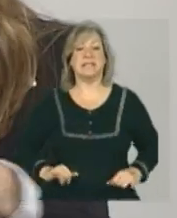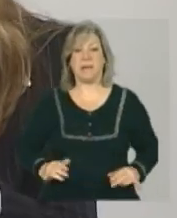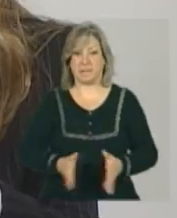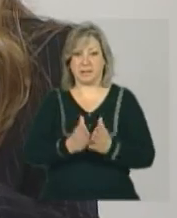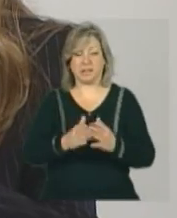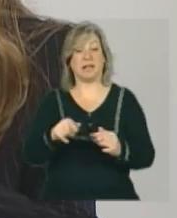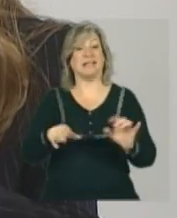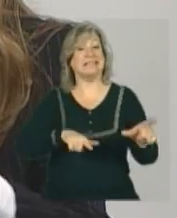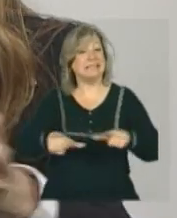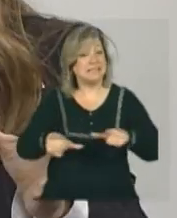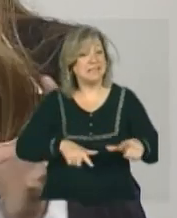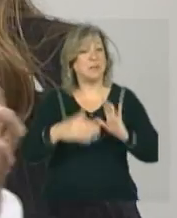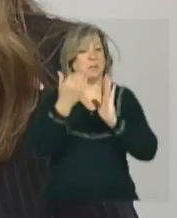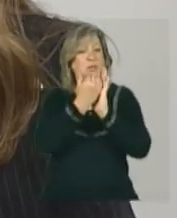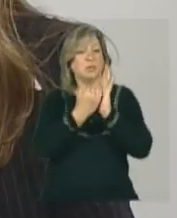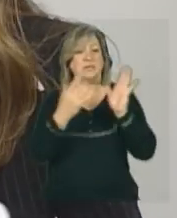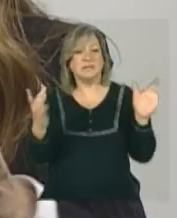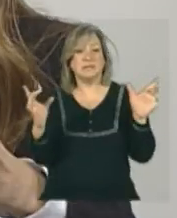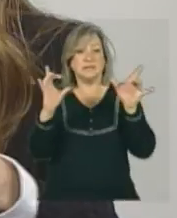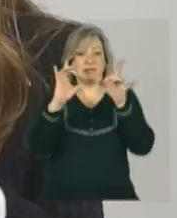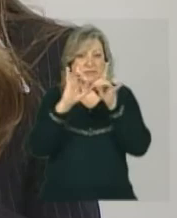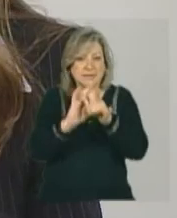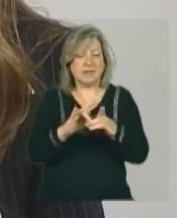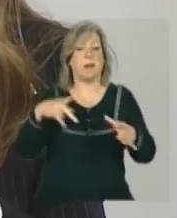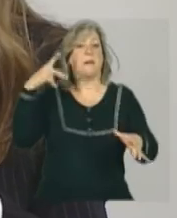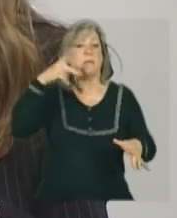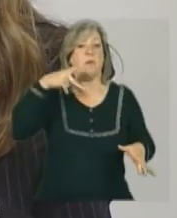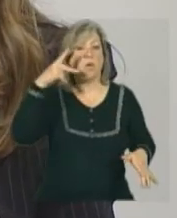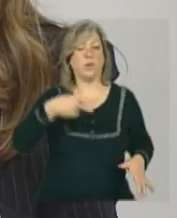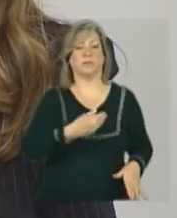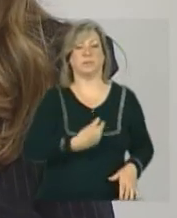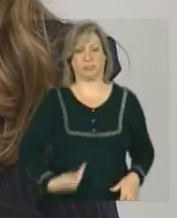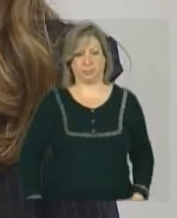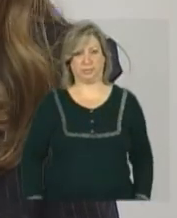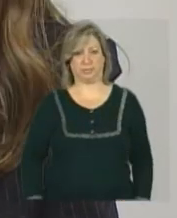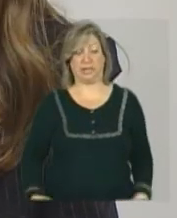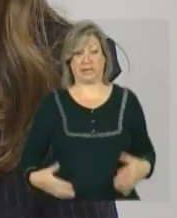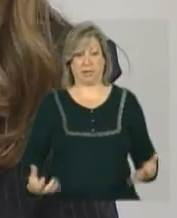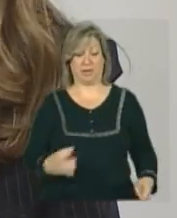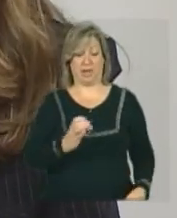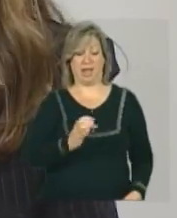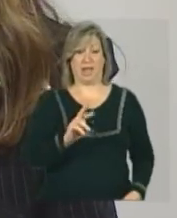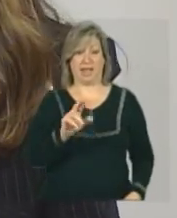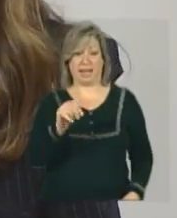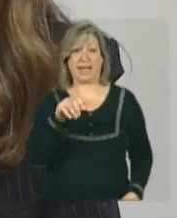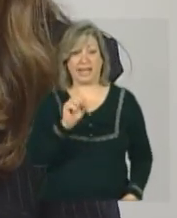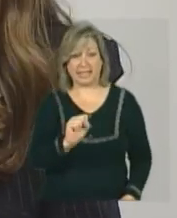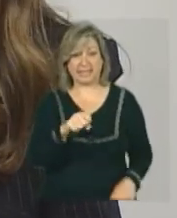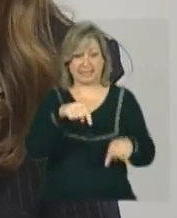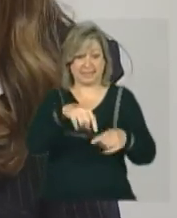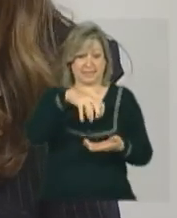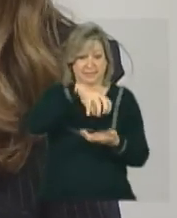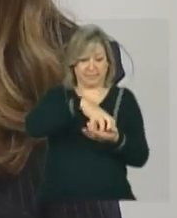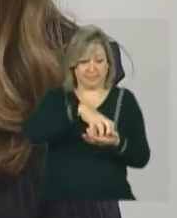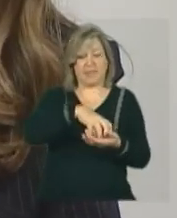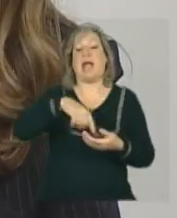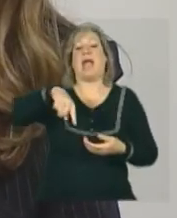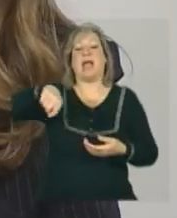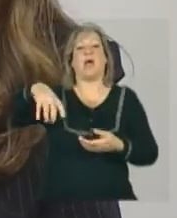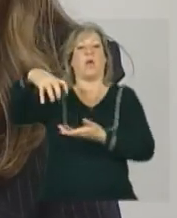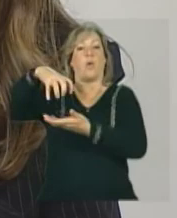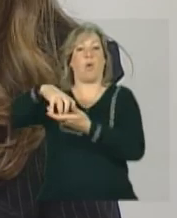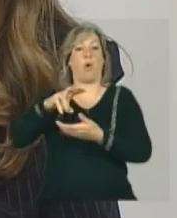um programa integrado, né, de políticas públicas. Então, o CRAS e esta equipe volante vinculada a este